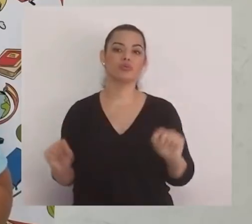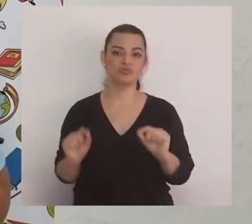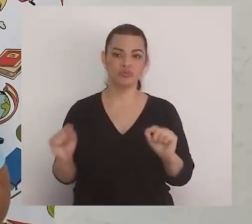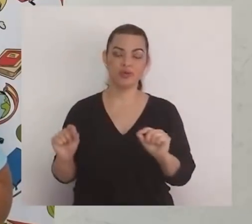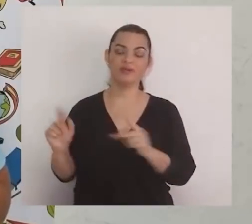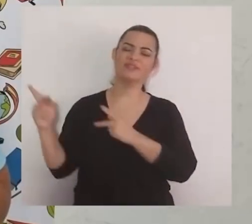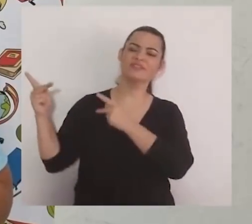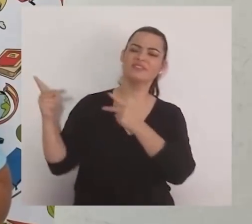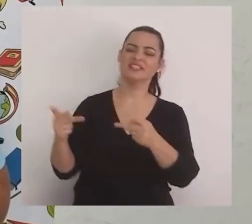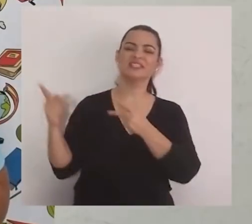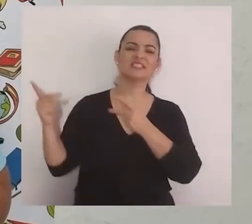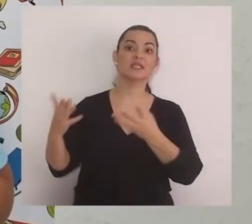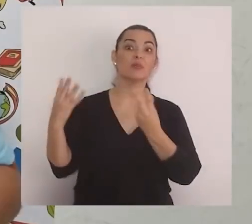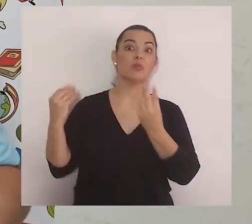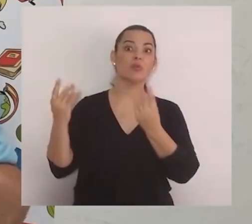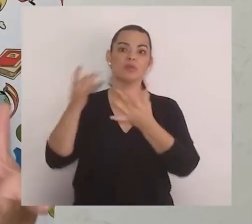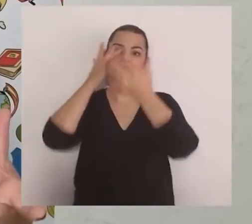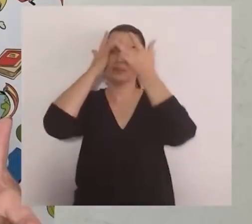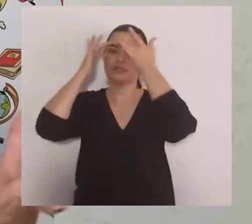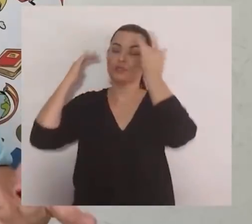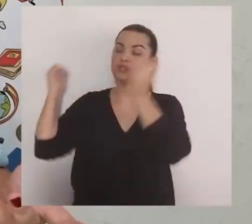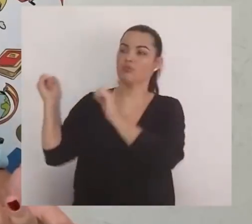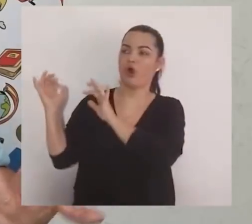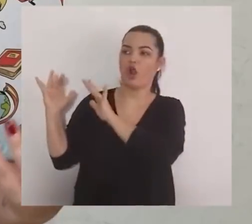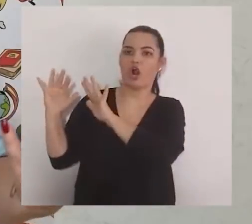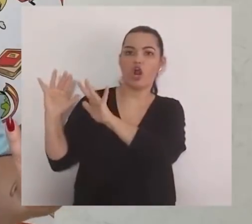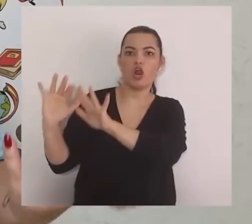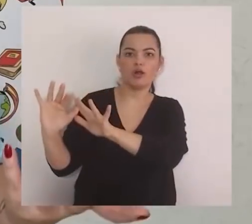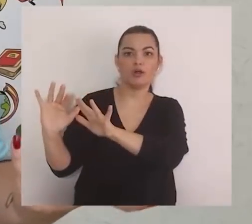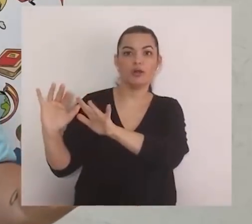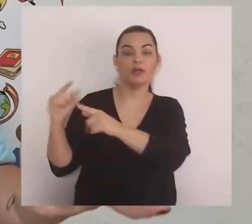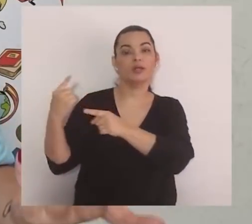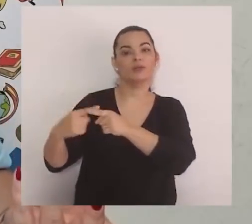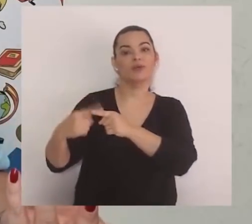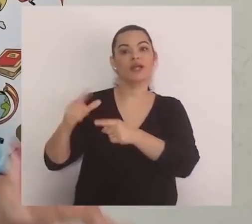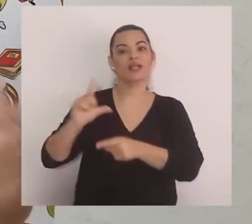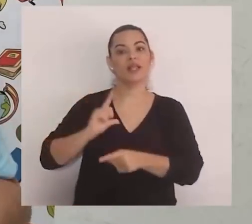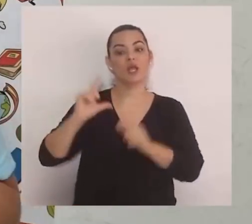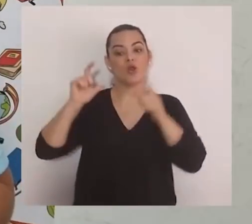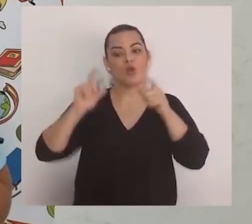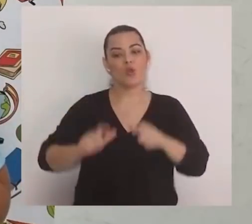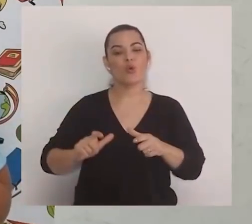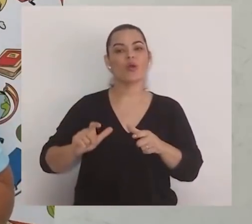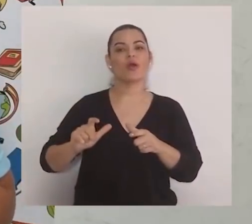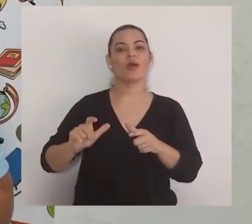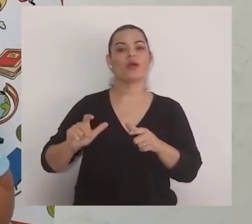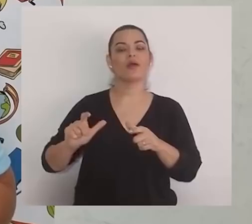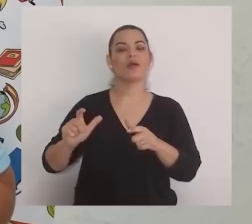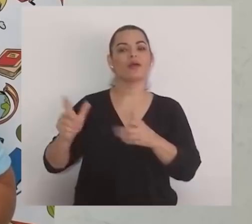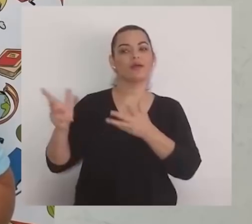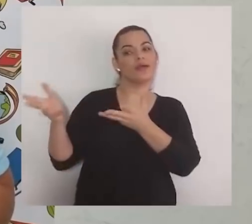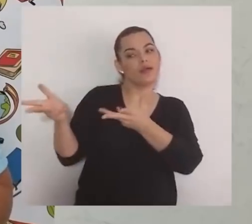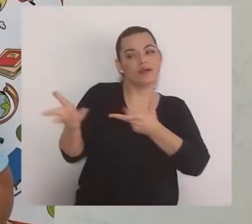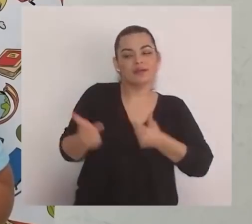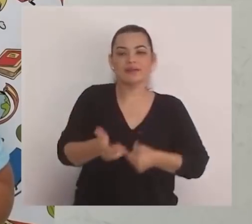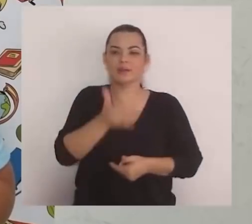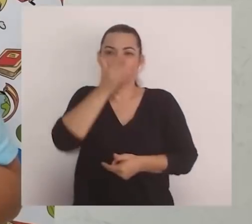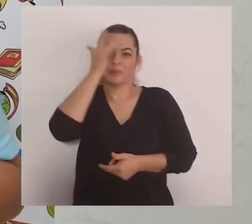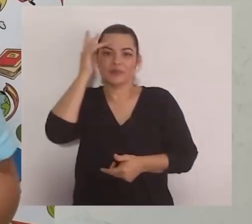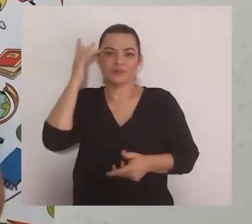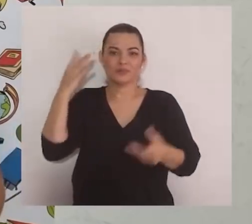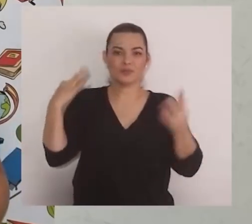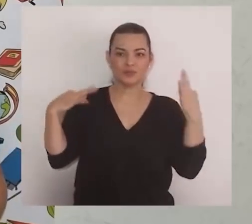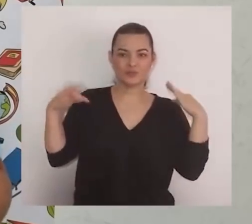elas estão nessa cidade, elas vão produzir mais resíduos enquanto elas estão ali. Ao mesmo tempo, se